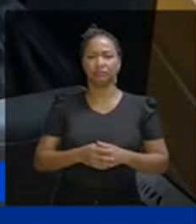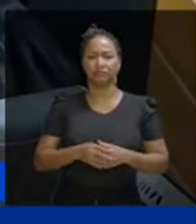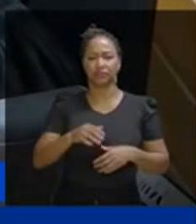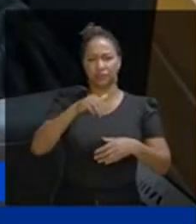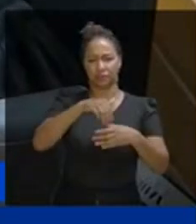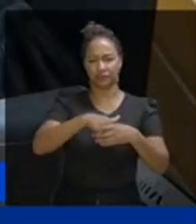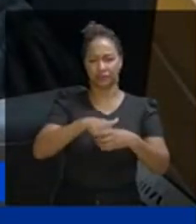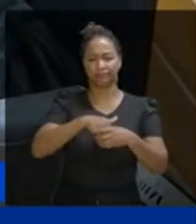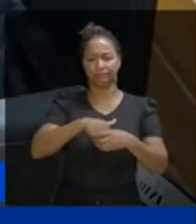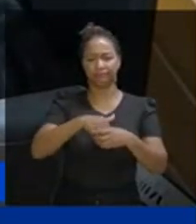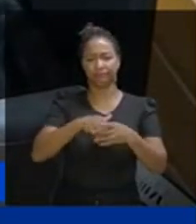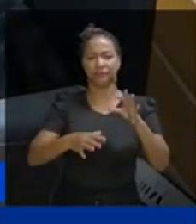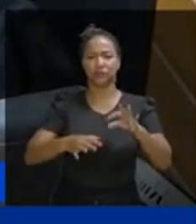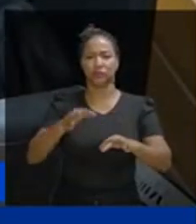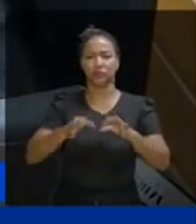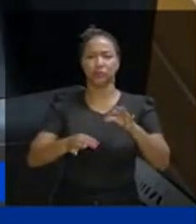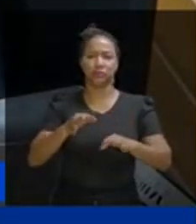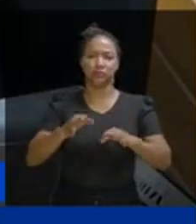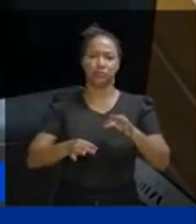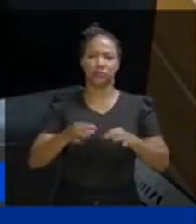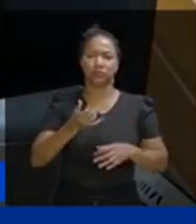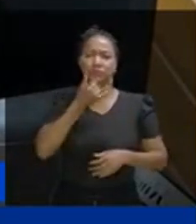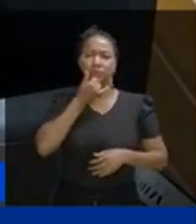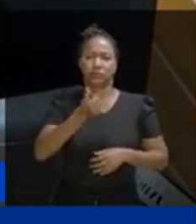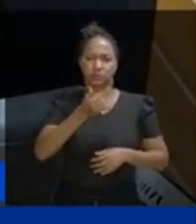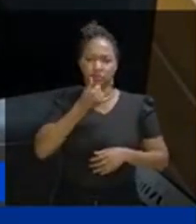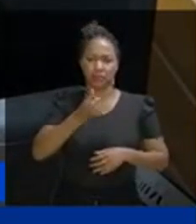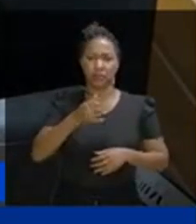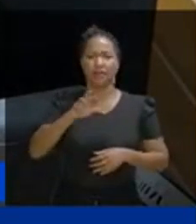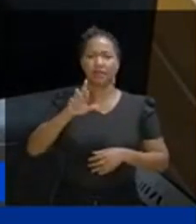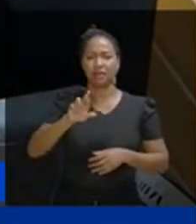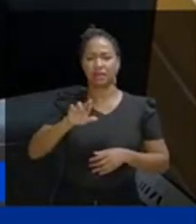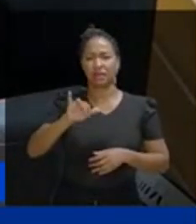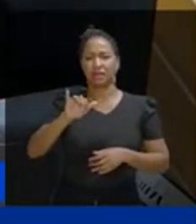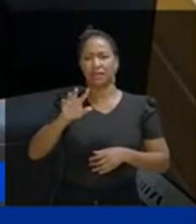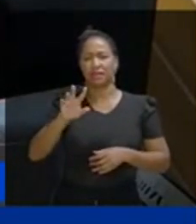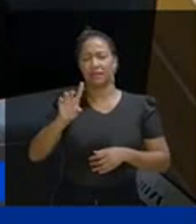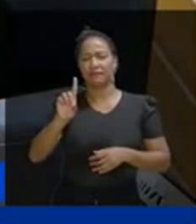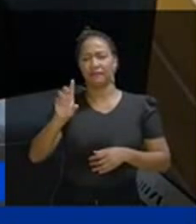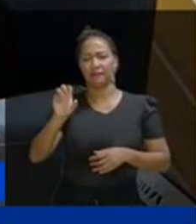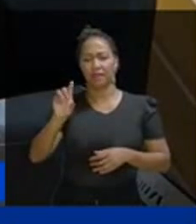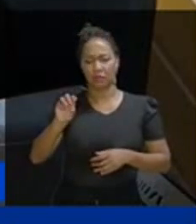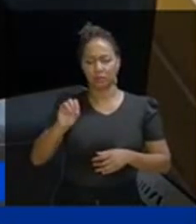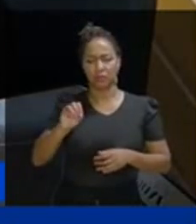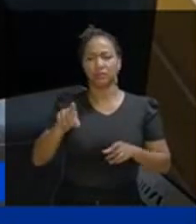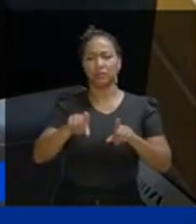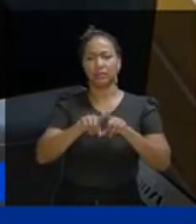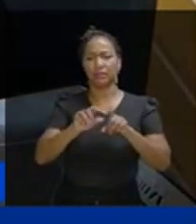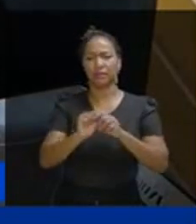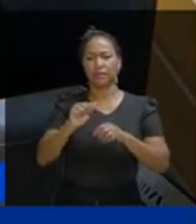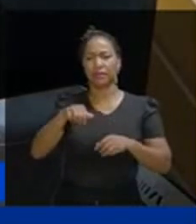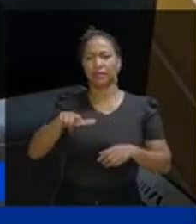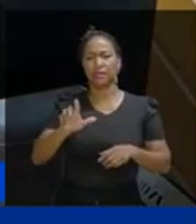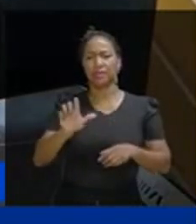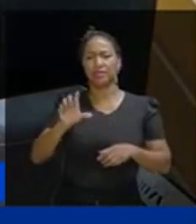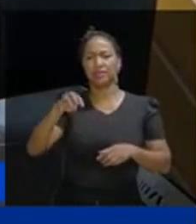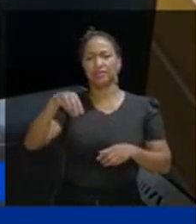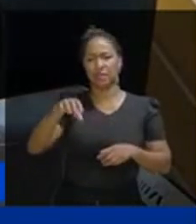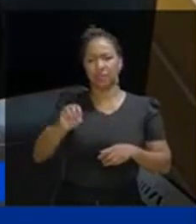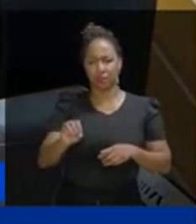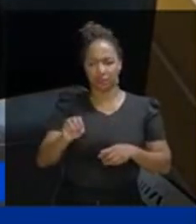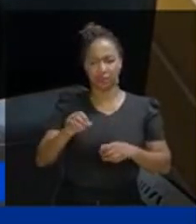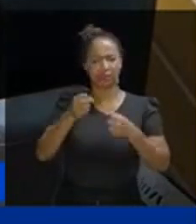tanto no voto do juiz Rivaldo Valente como Anselmo Gonçalves, refletem